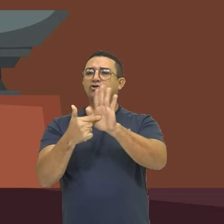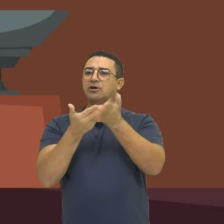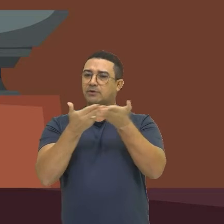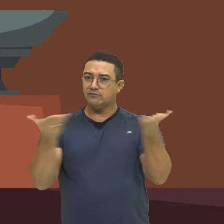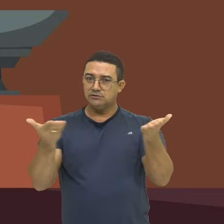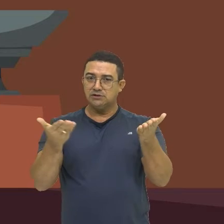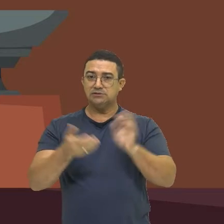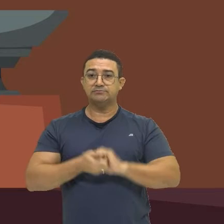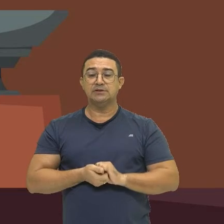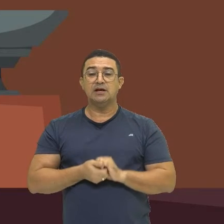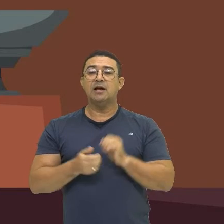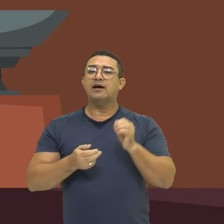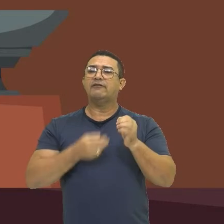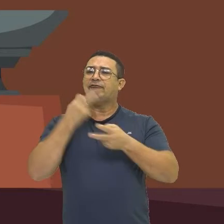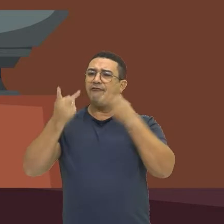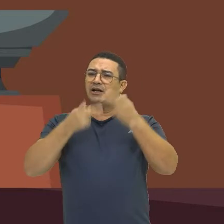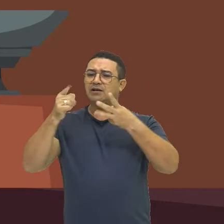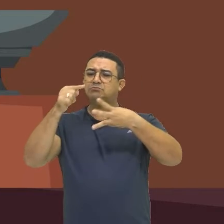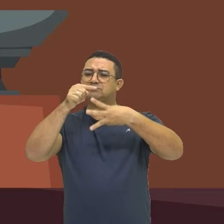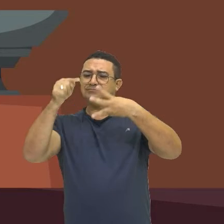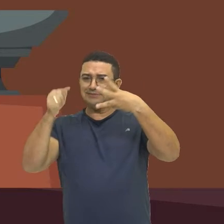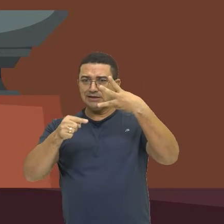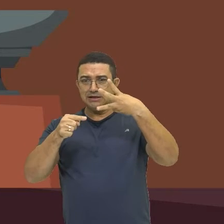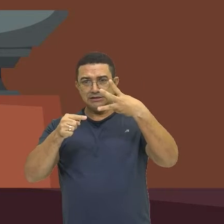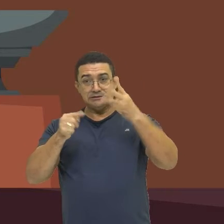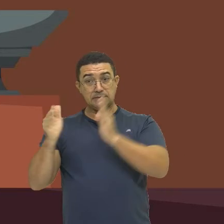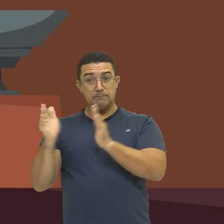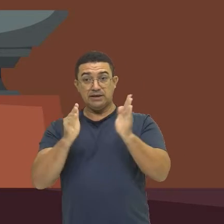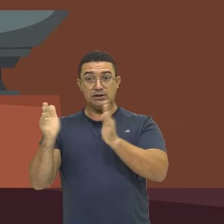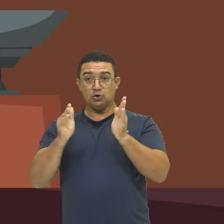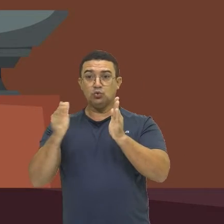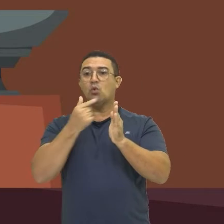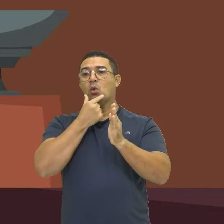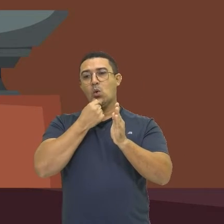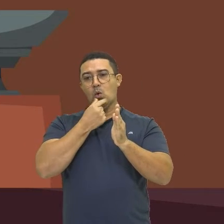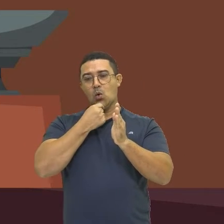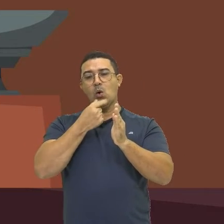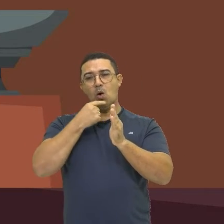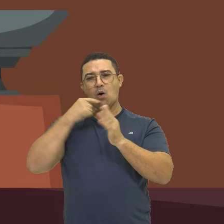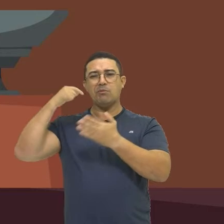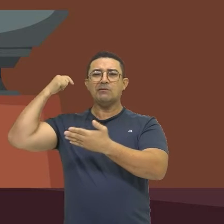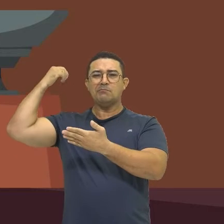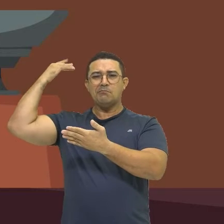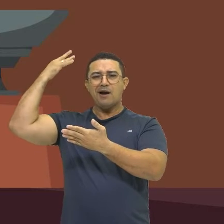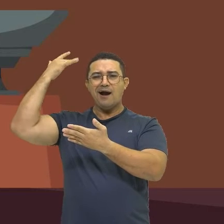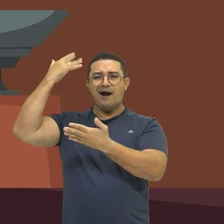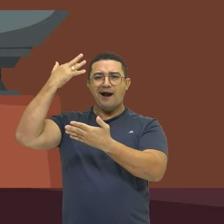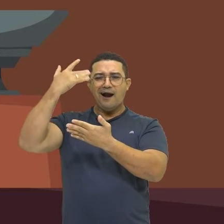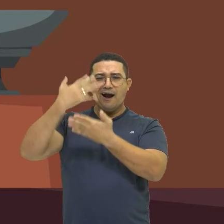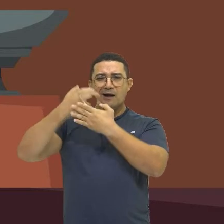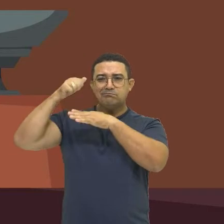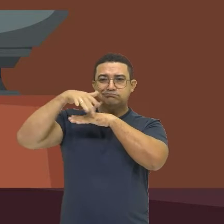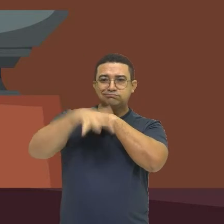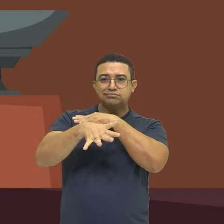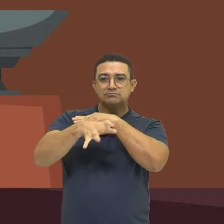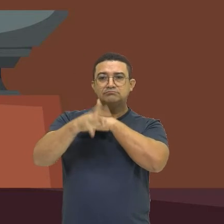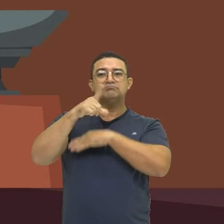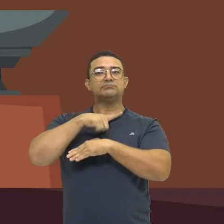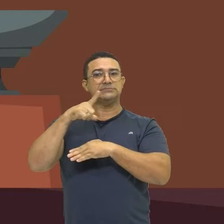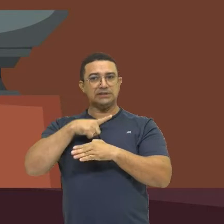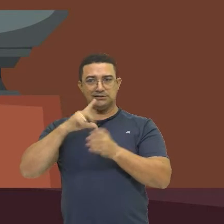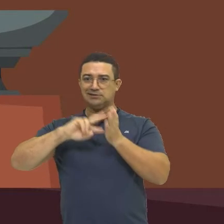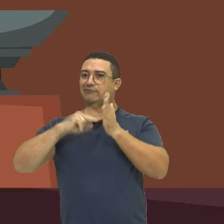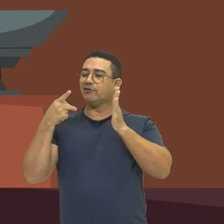nós falamos de 3 períodos diferenciados do homem da pré-história, que tem sim um significado muito importante para